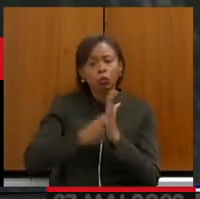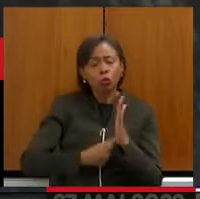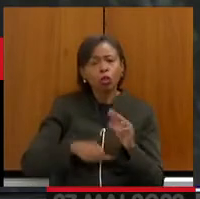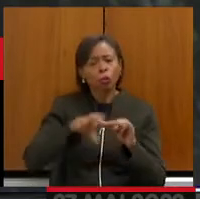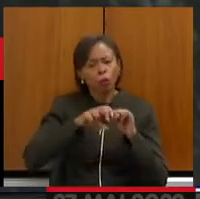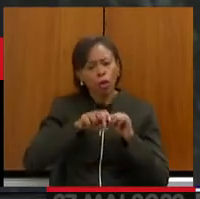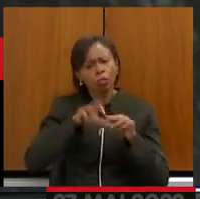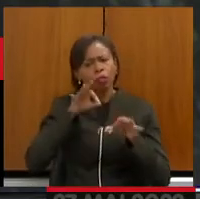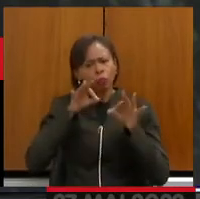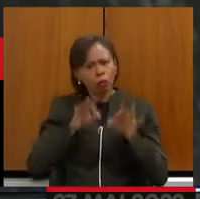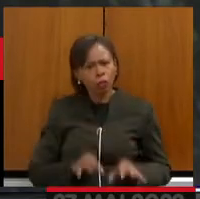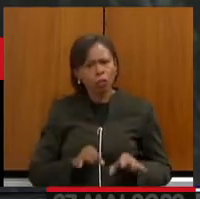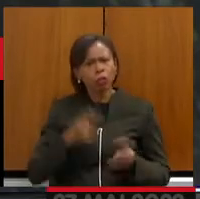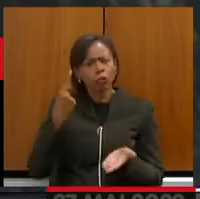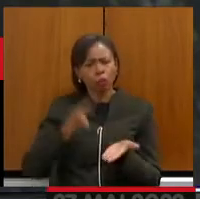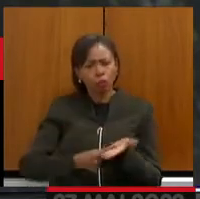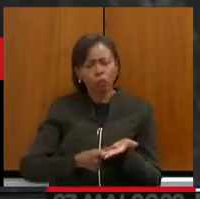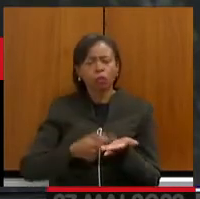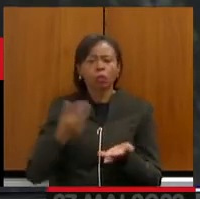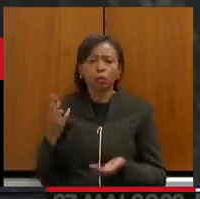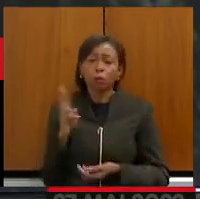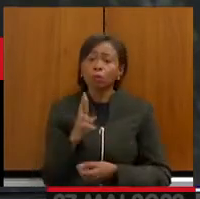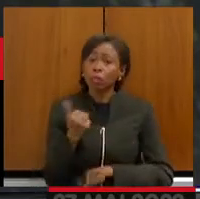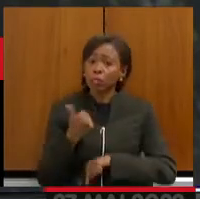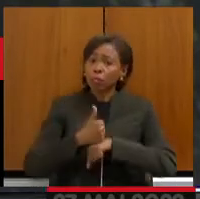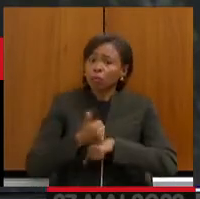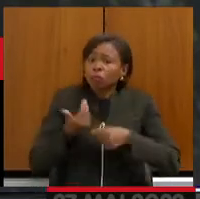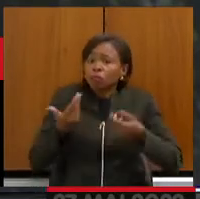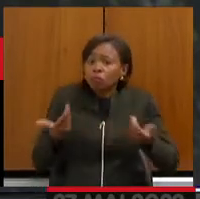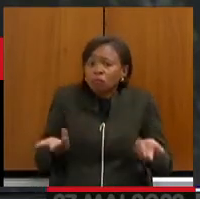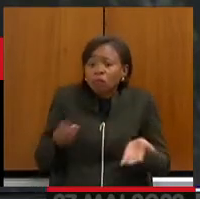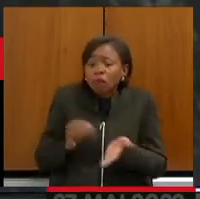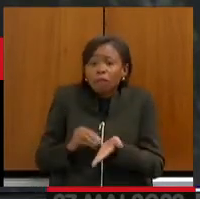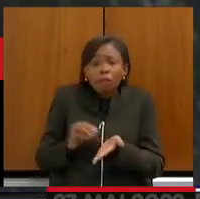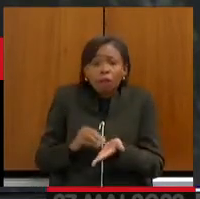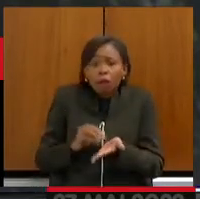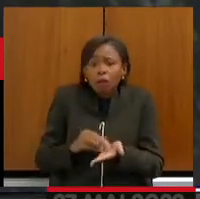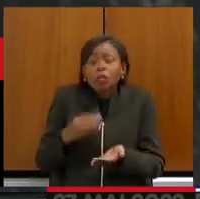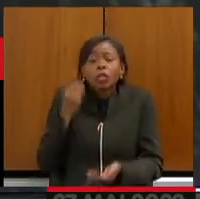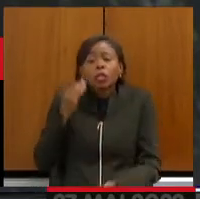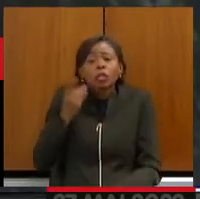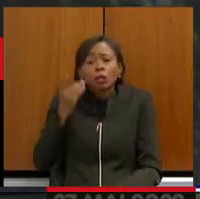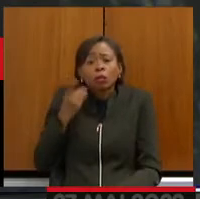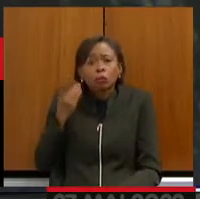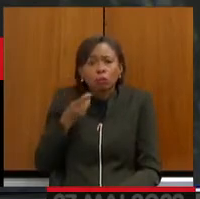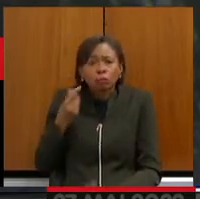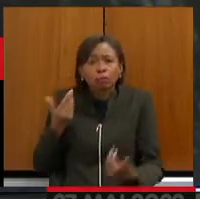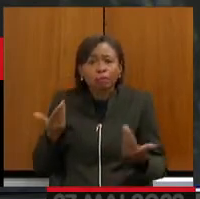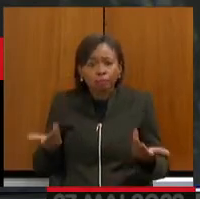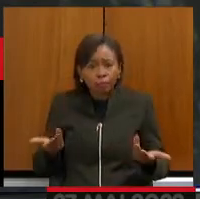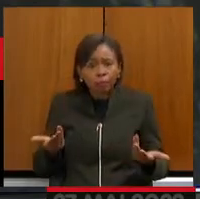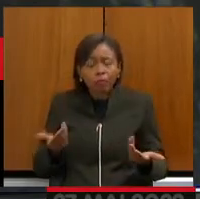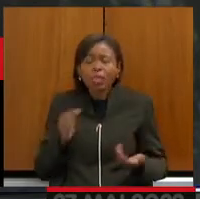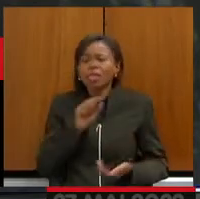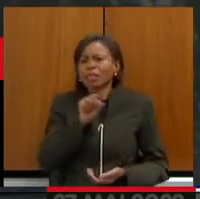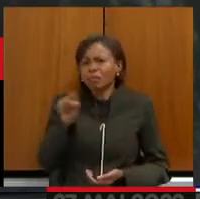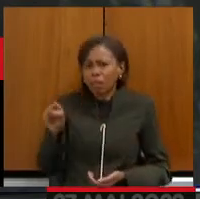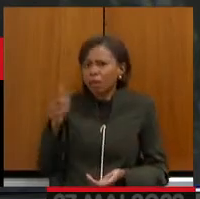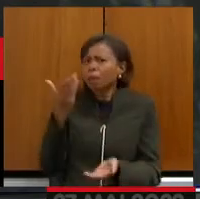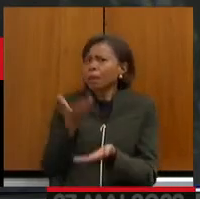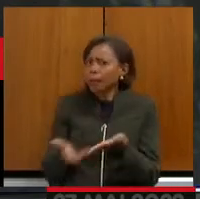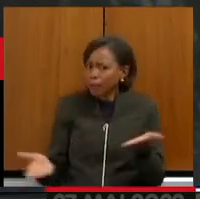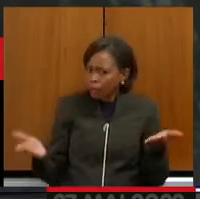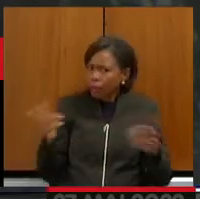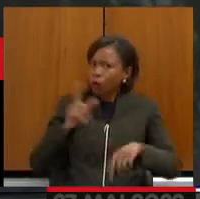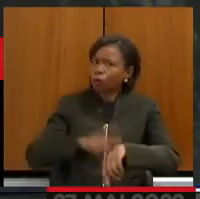né representatividade E hoje eu senti essa falta e digo a quem perdeu a oportunidade de